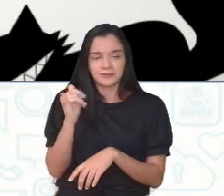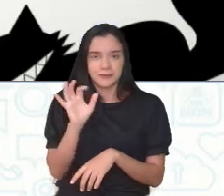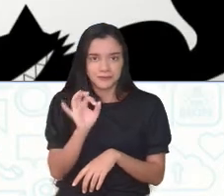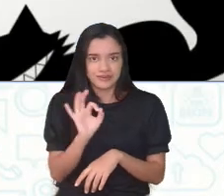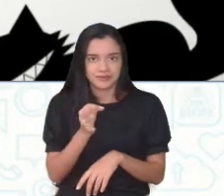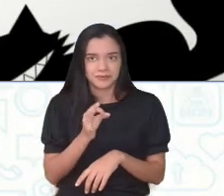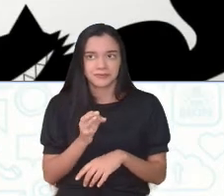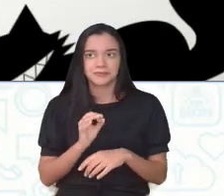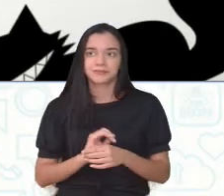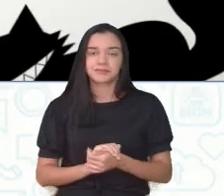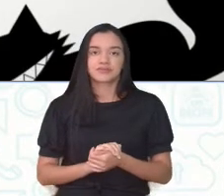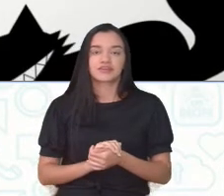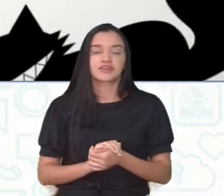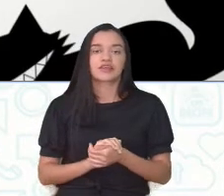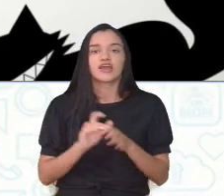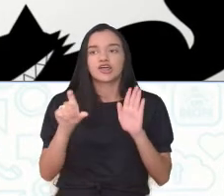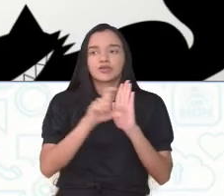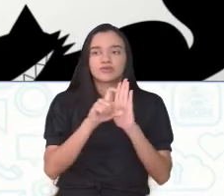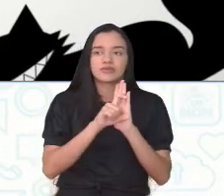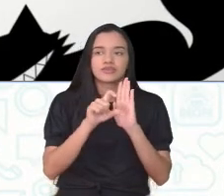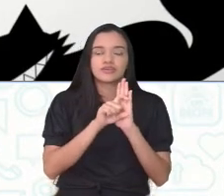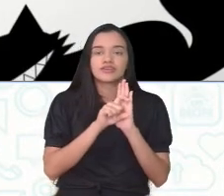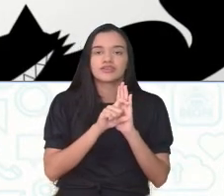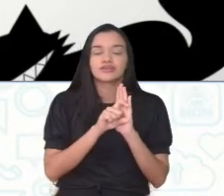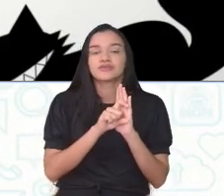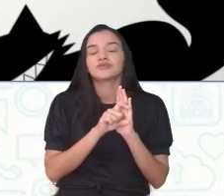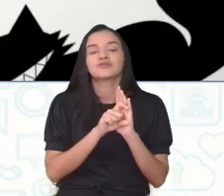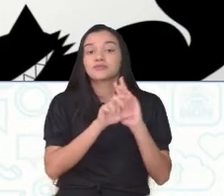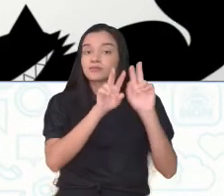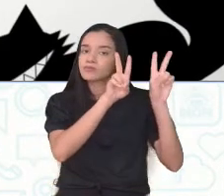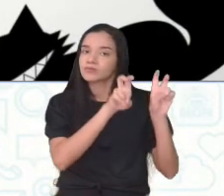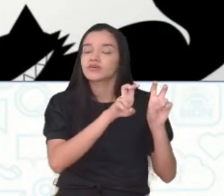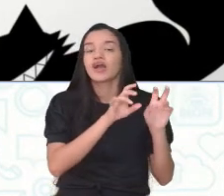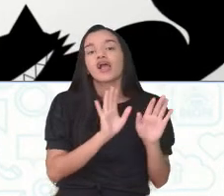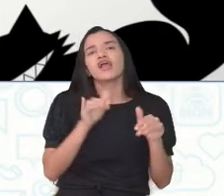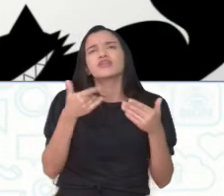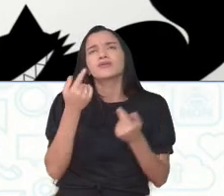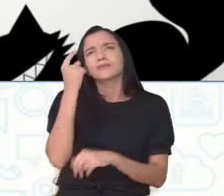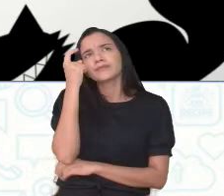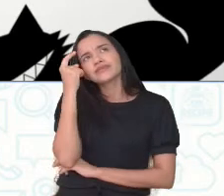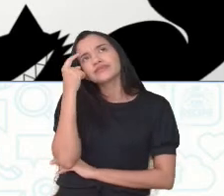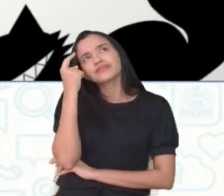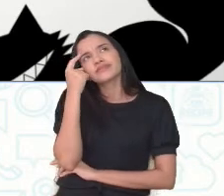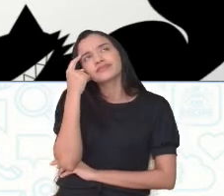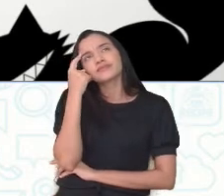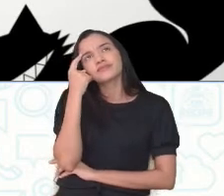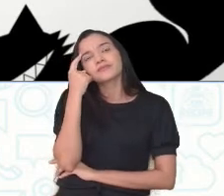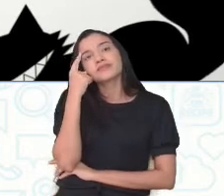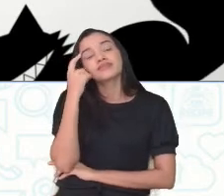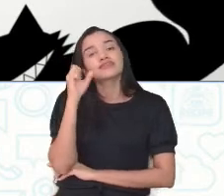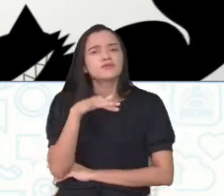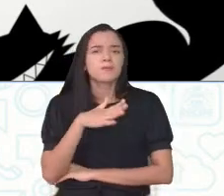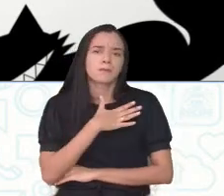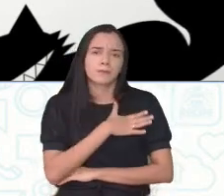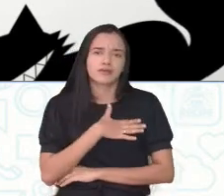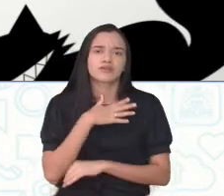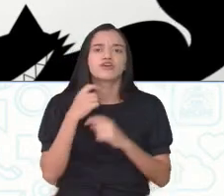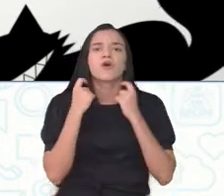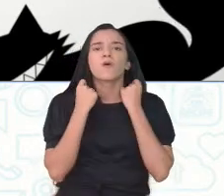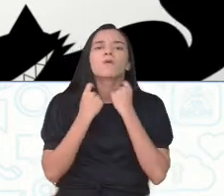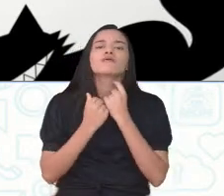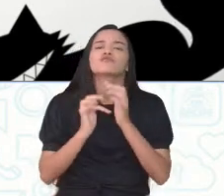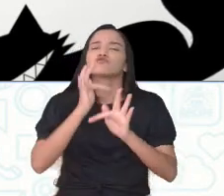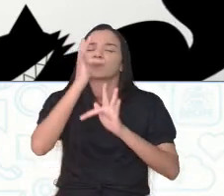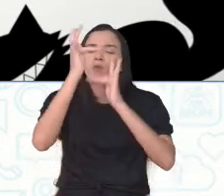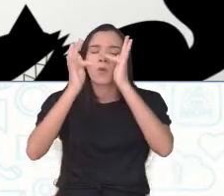Certo? No trecho, abre aspas, então ela pensava consigo mesma, se o prazer de fazer um colar de